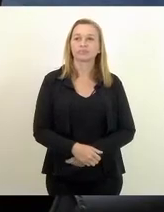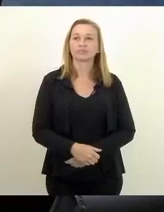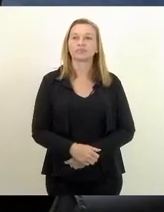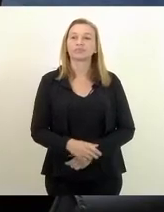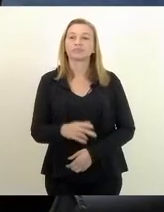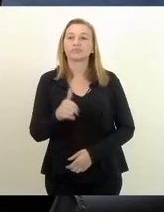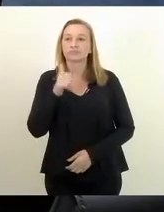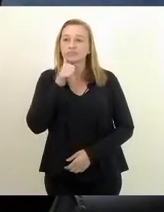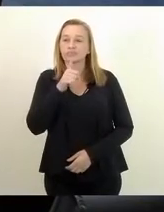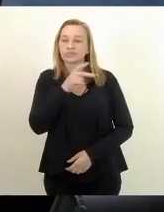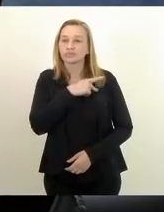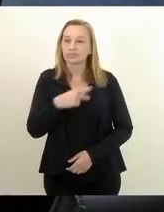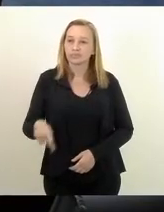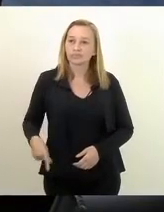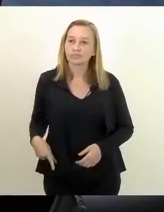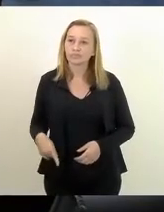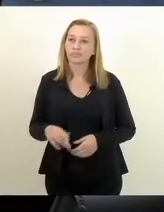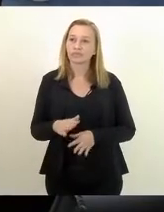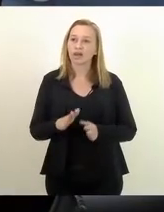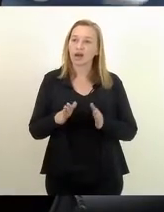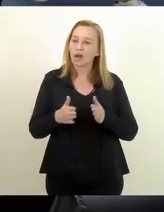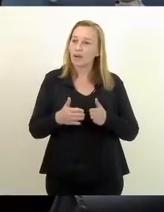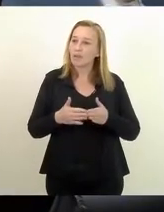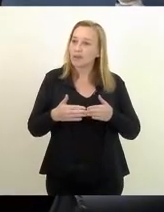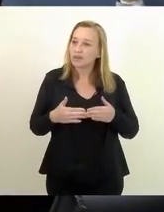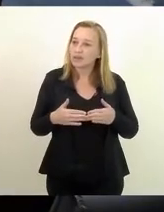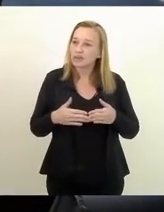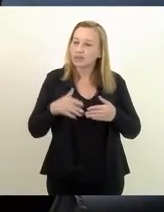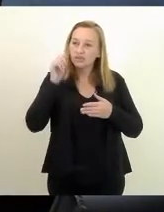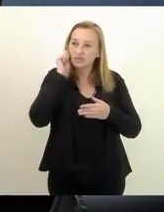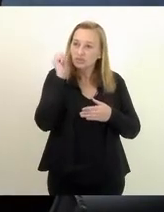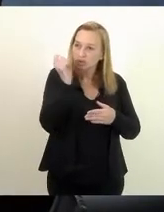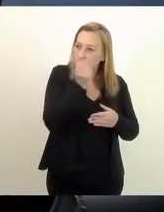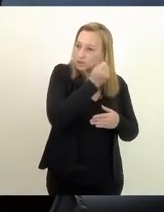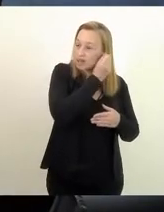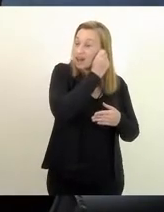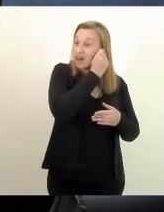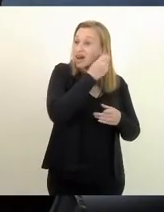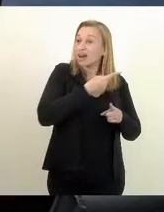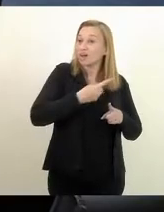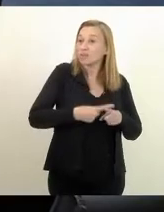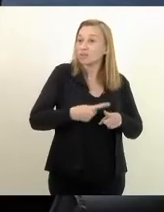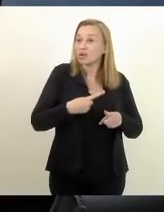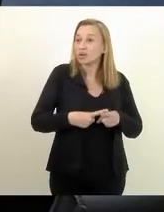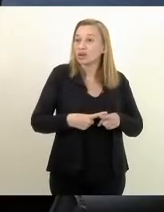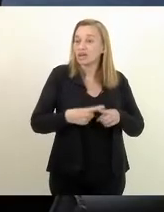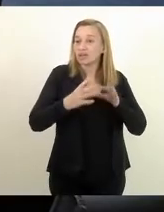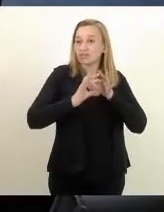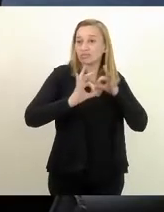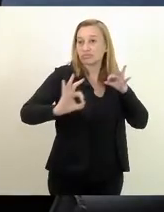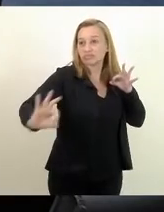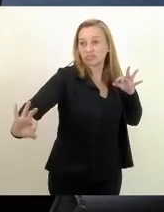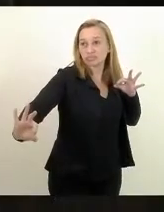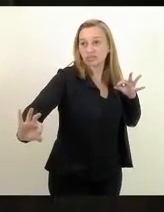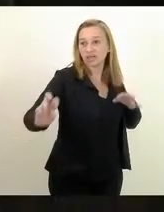Senhora Presidente, me é permitido tirar a máscara para discursar, porque a pessoa mais pequena distância está